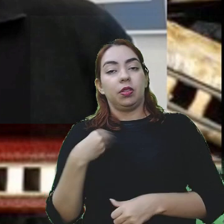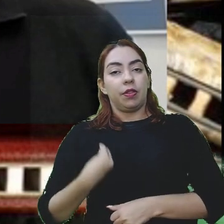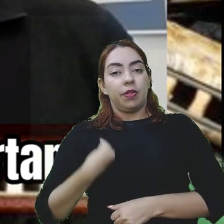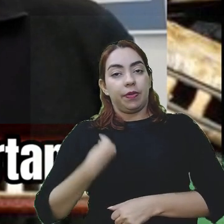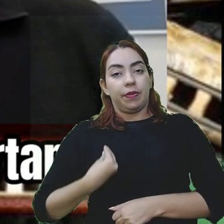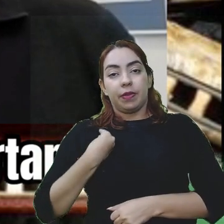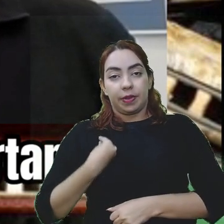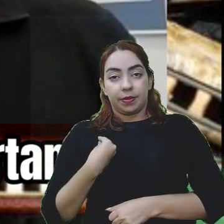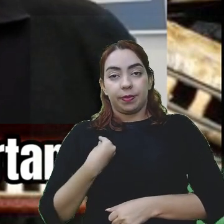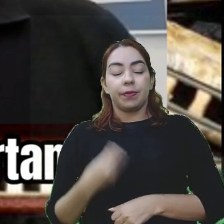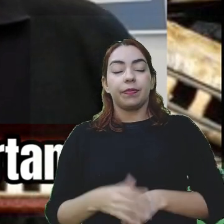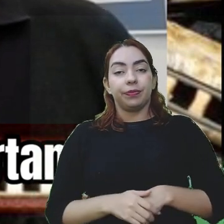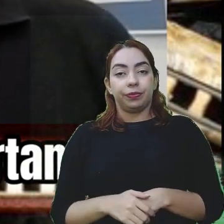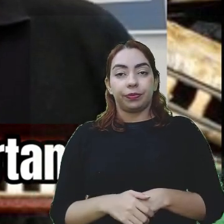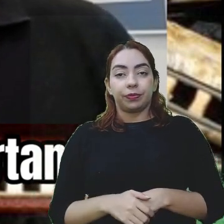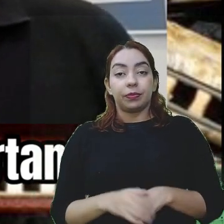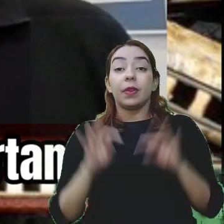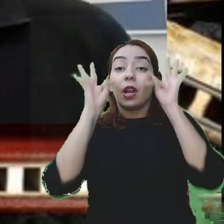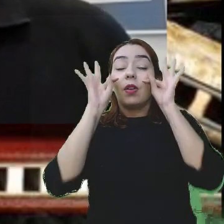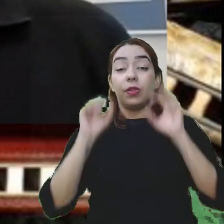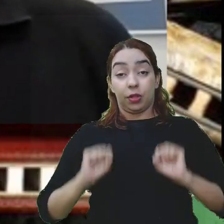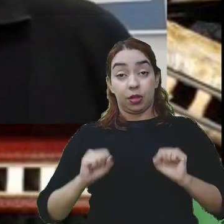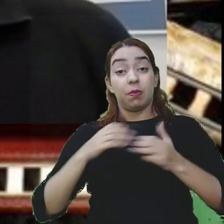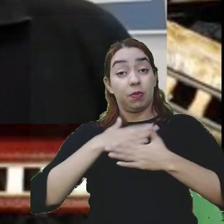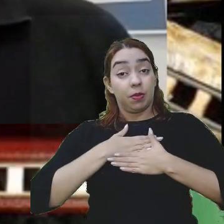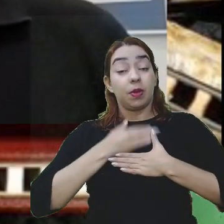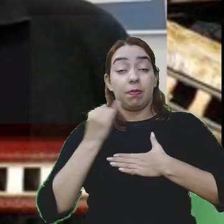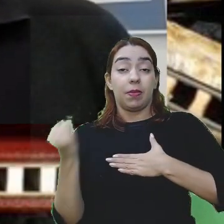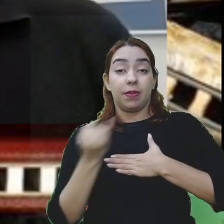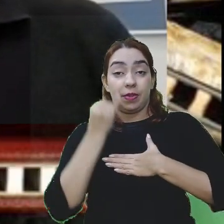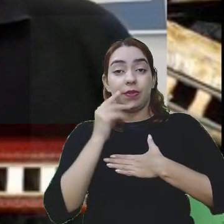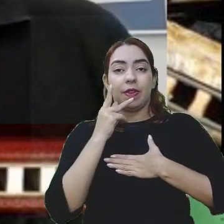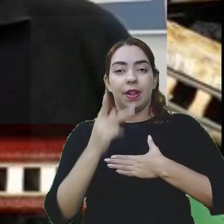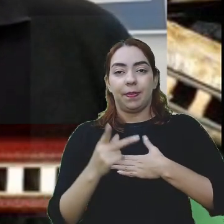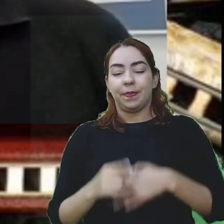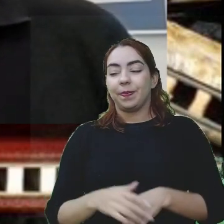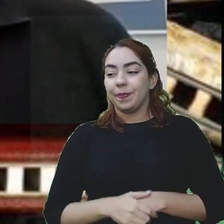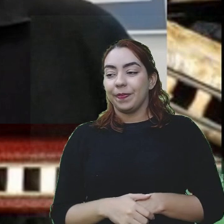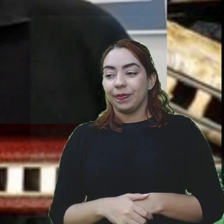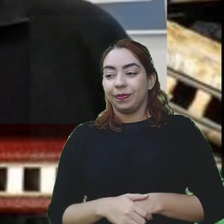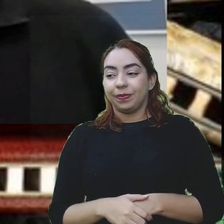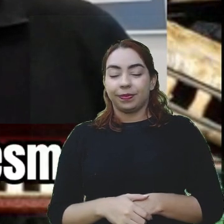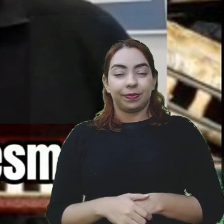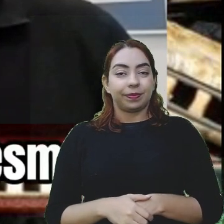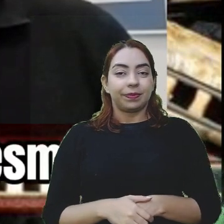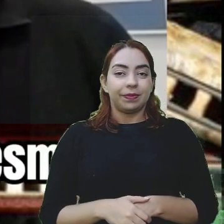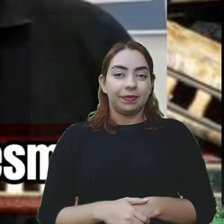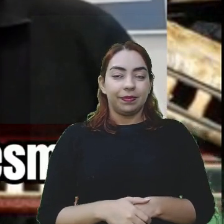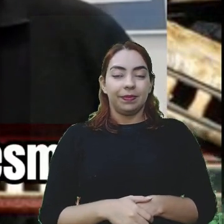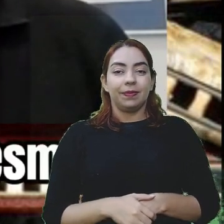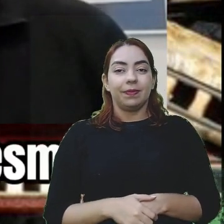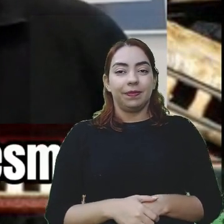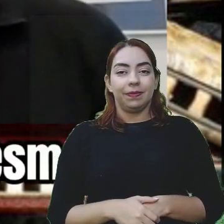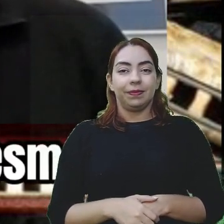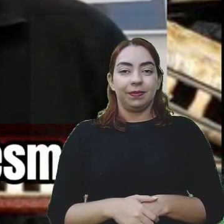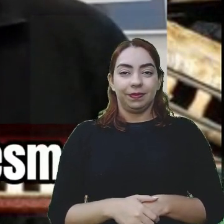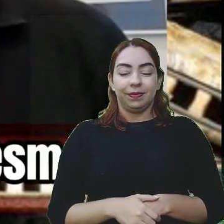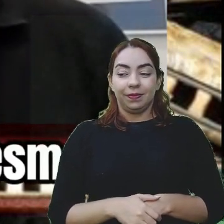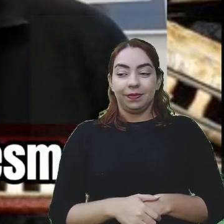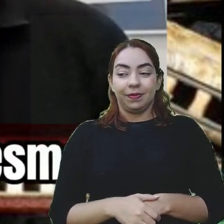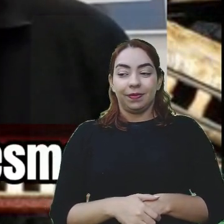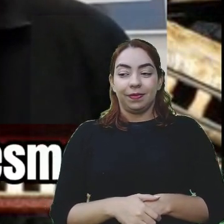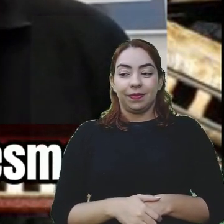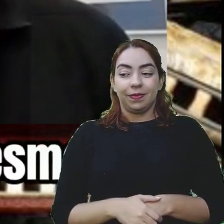da gaita. E esse é um testemunho que eu acho importante fazer aqui. Claro. Não, esses encontros, eu acho que ficou